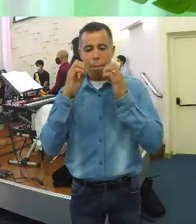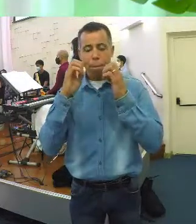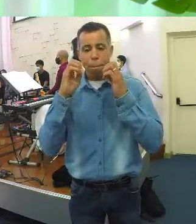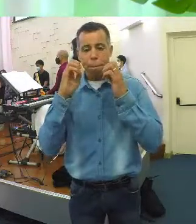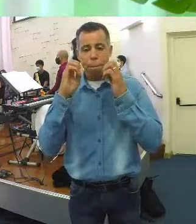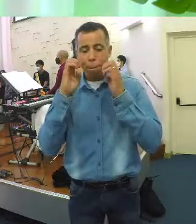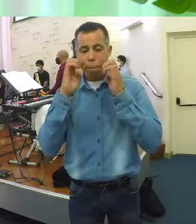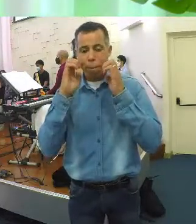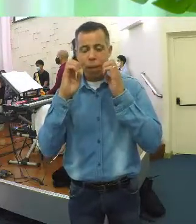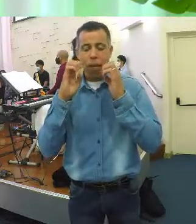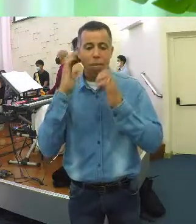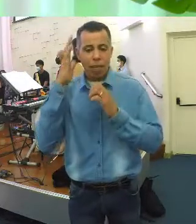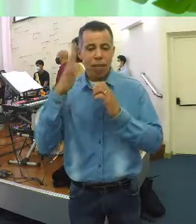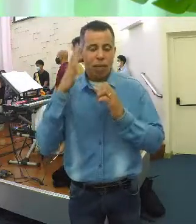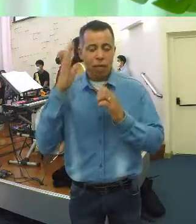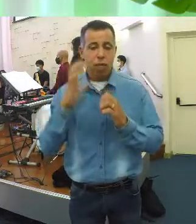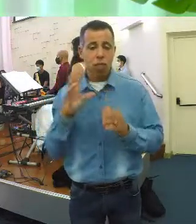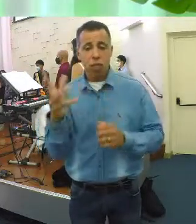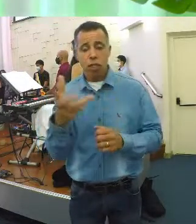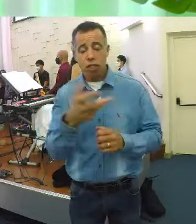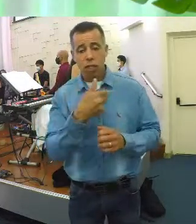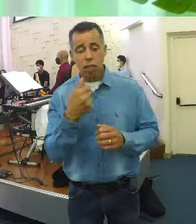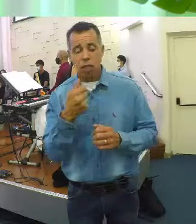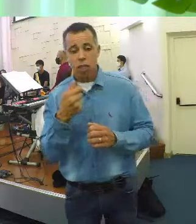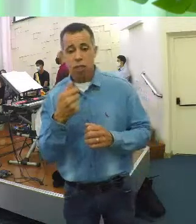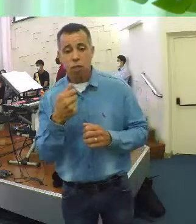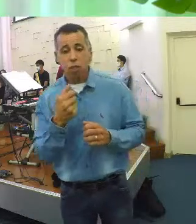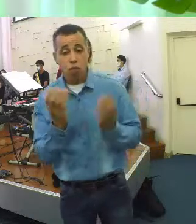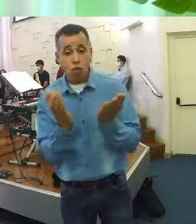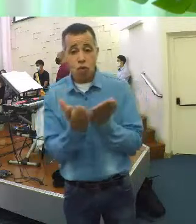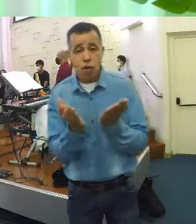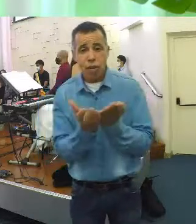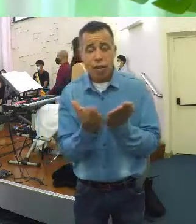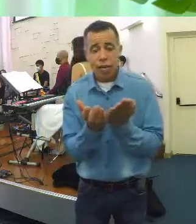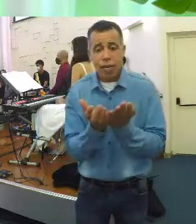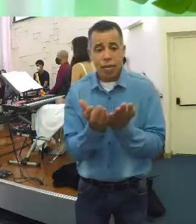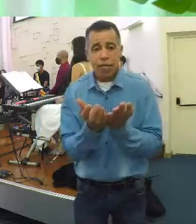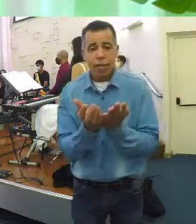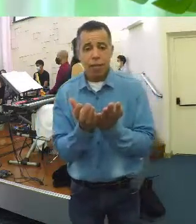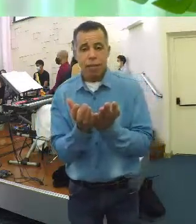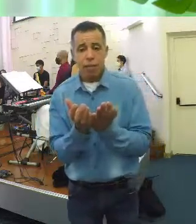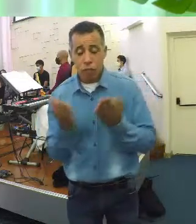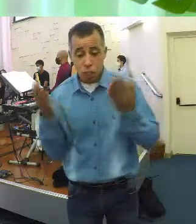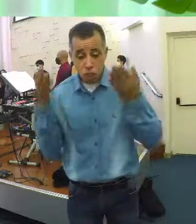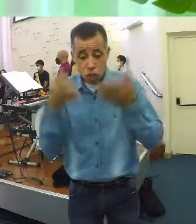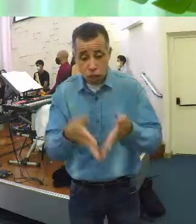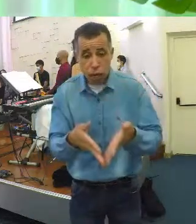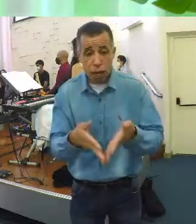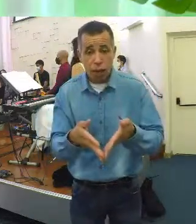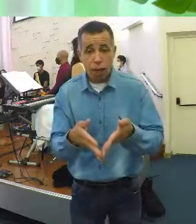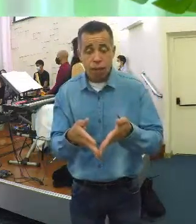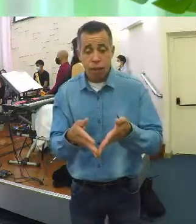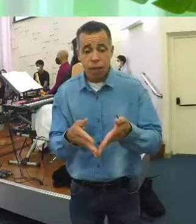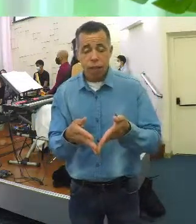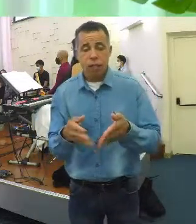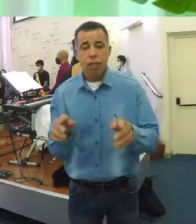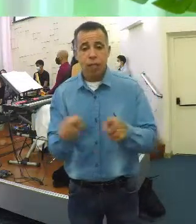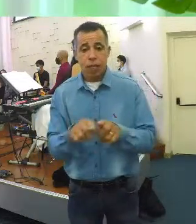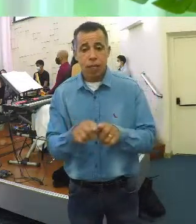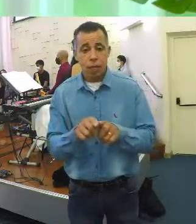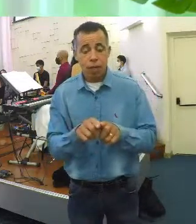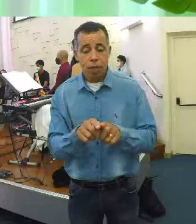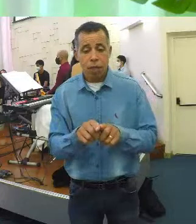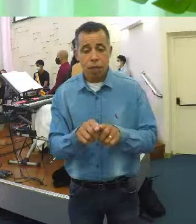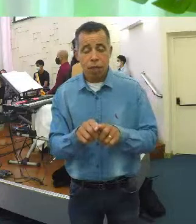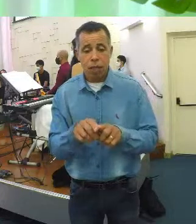à medida que os crentes perseguidos dispersos da Judeia chegavam a todos os lugares, inclusive a essa